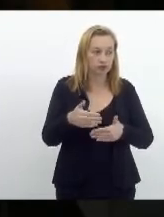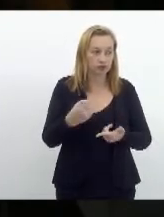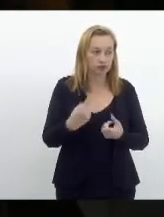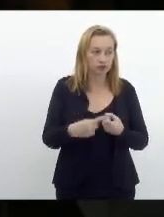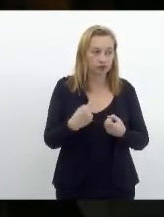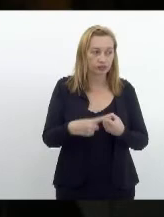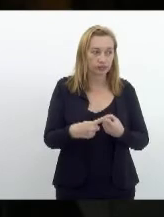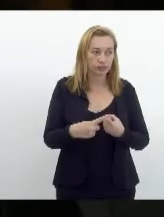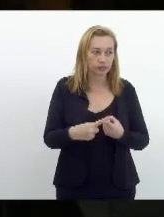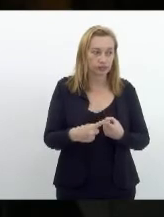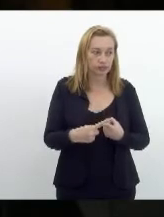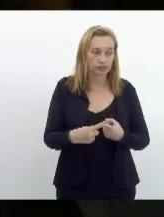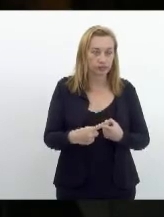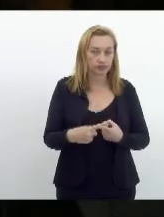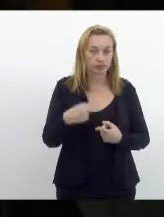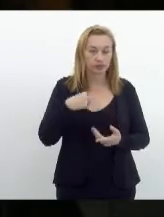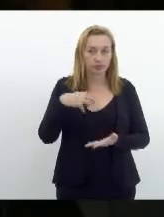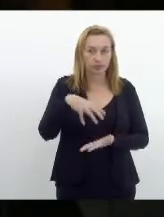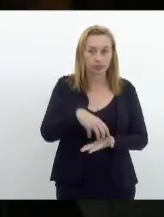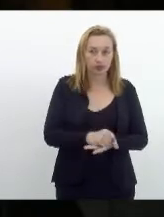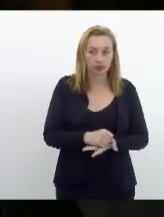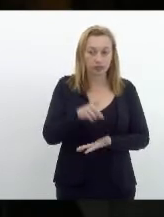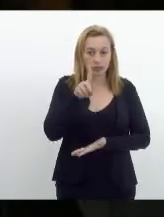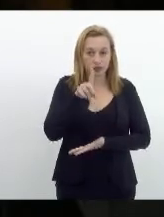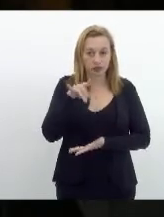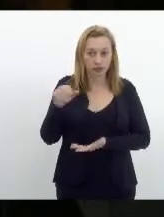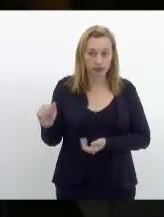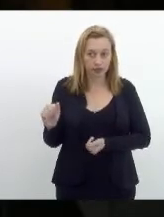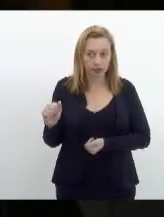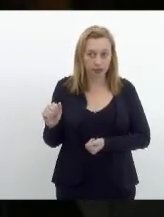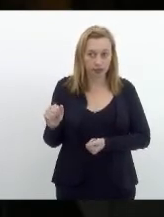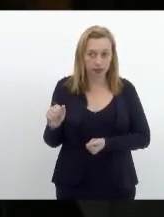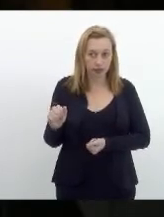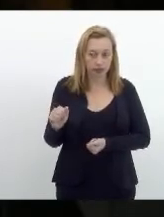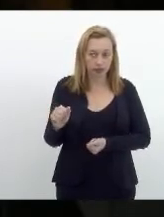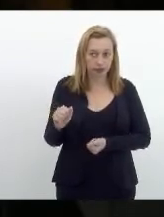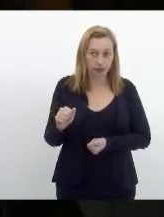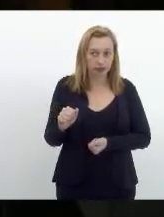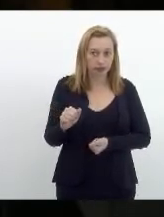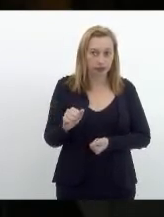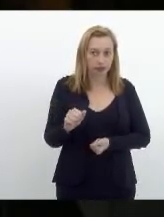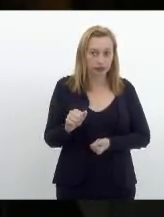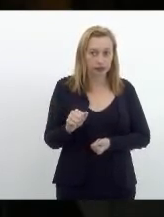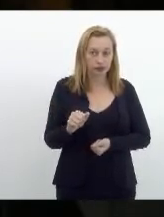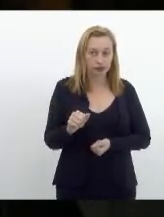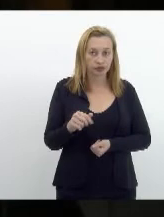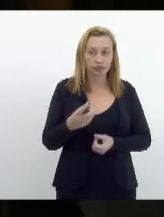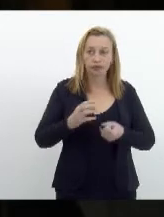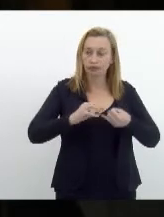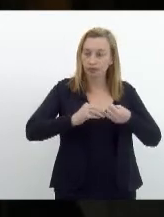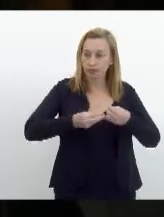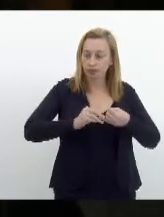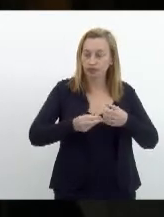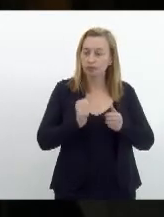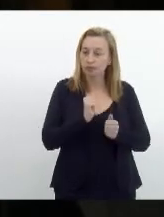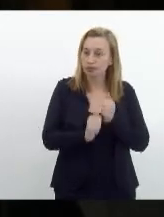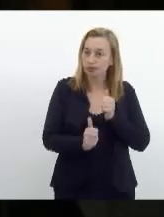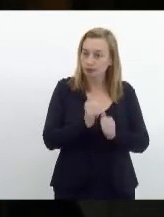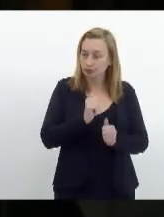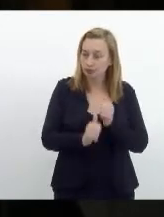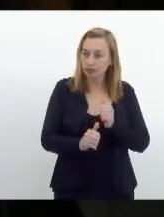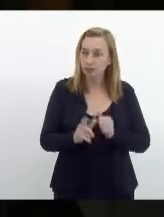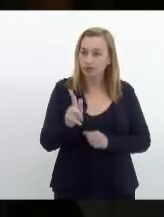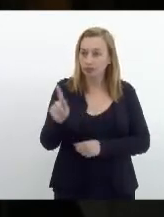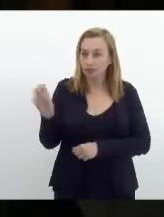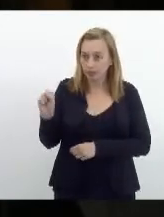Porque eu registrei a data da isenção sobre o feijão e arroz e o